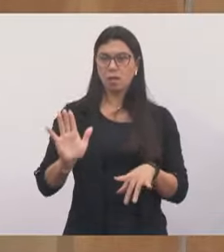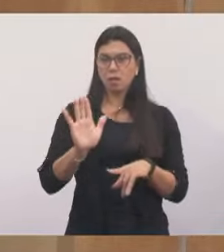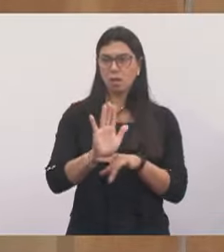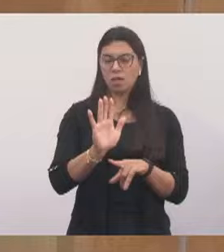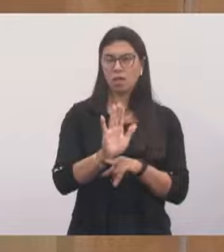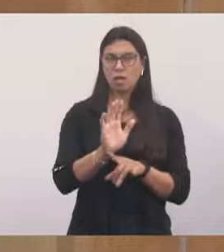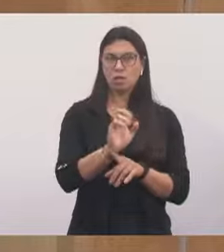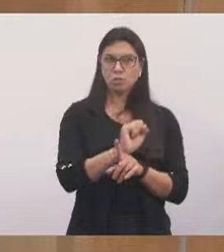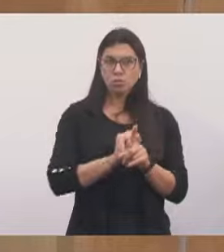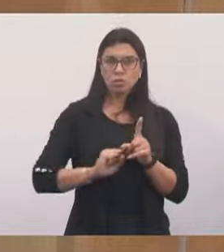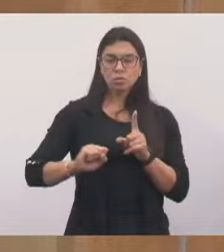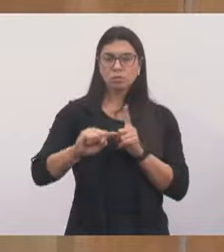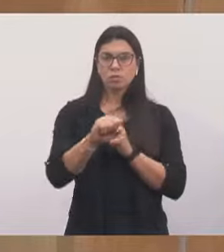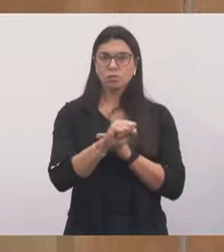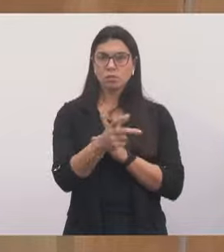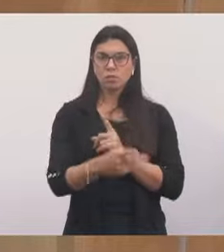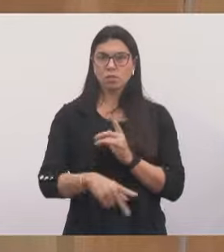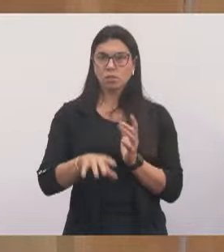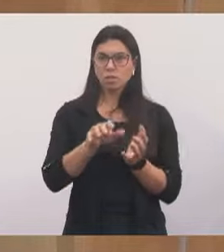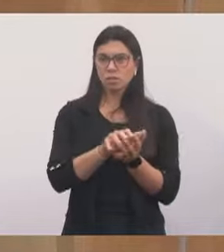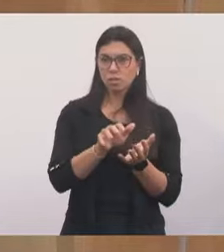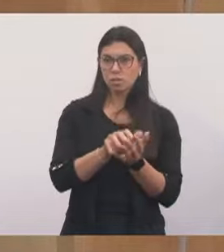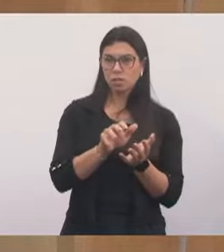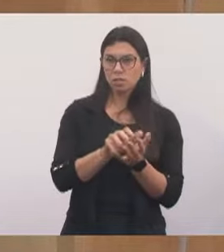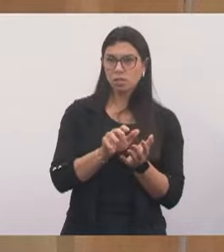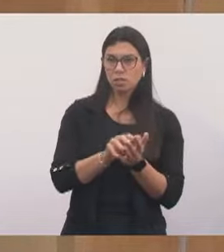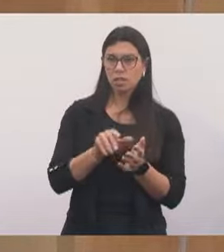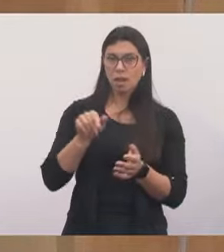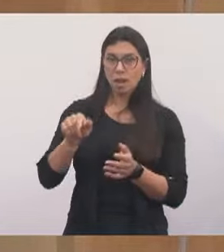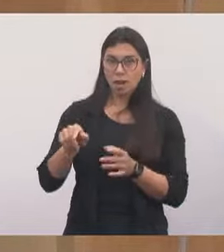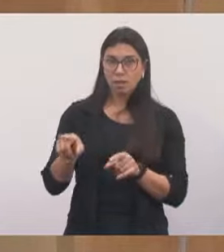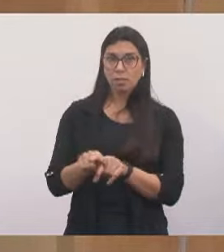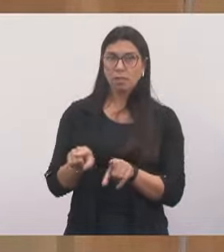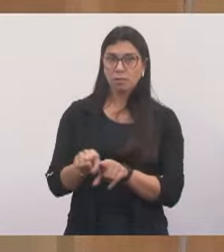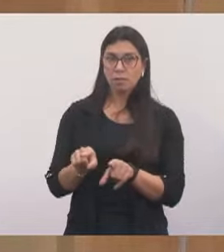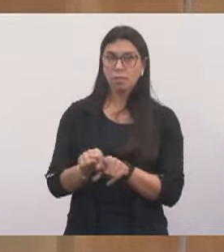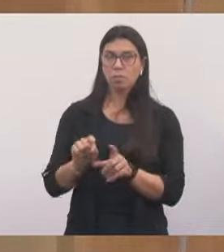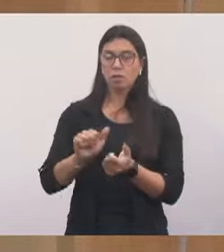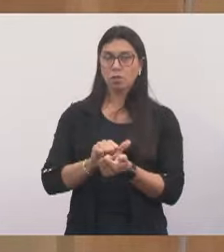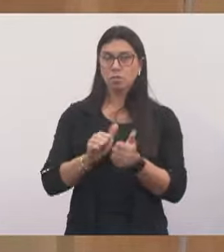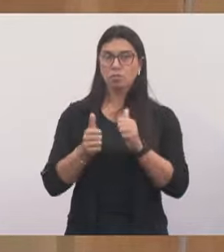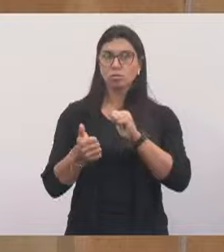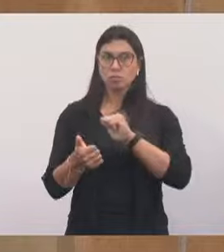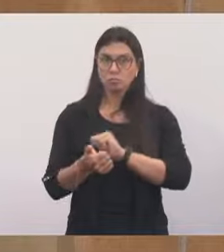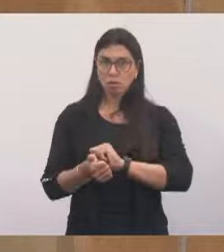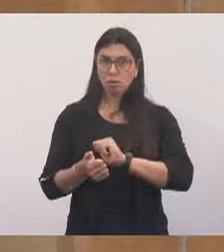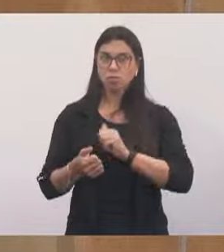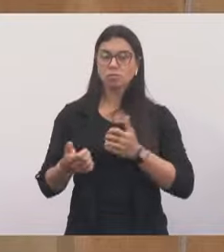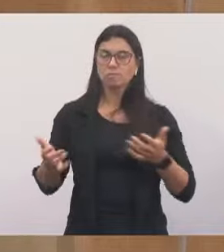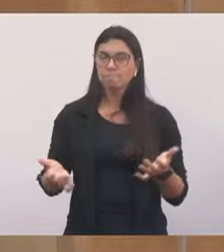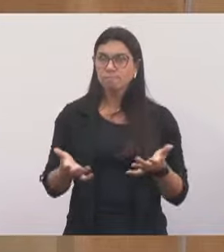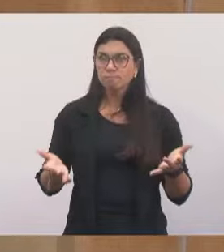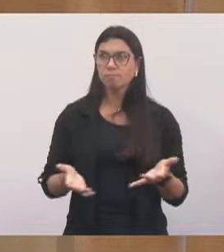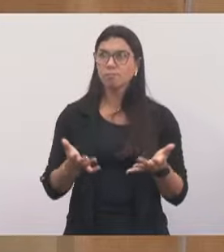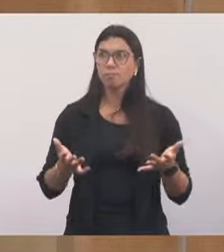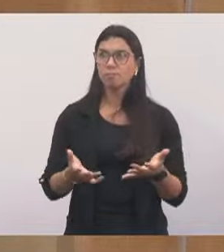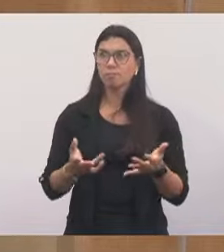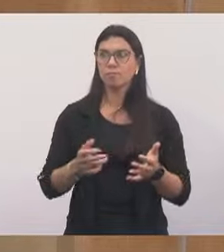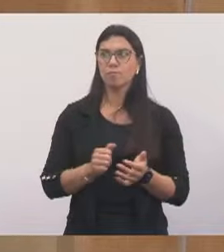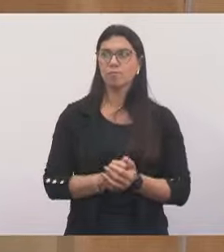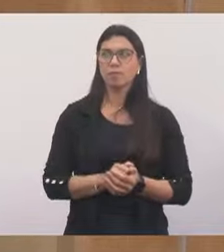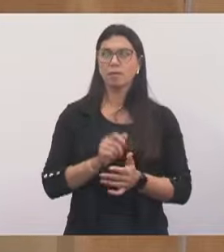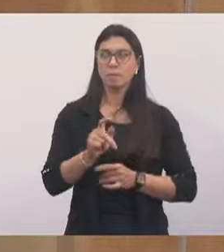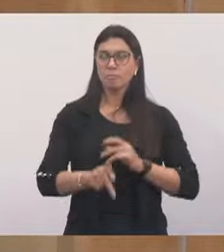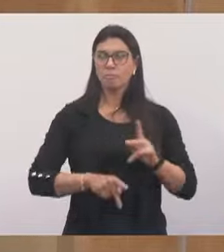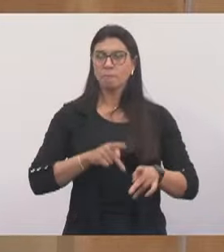sociedade de atividade física, esportiva e também de ginástica. Nesse caso, uma